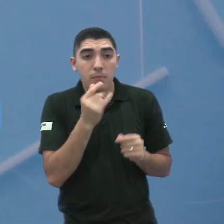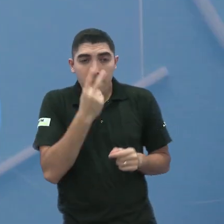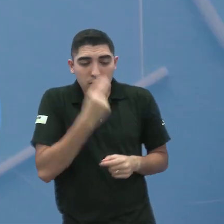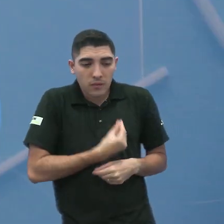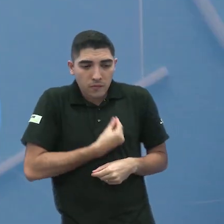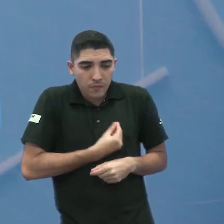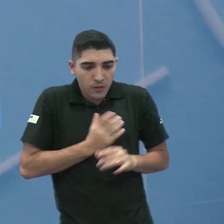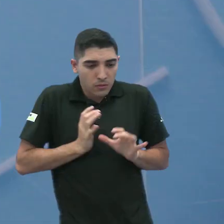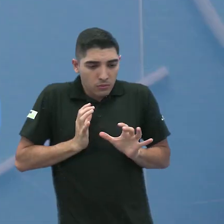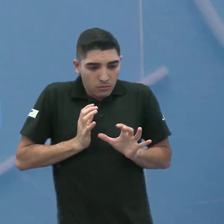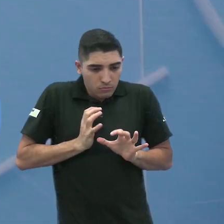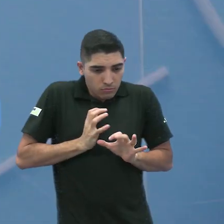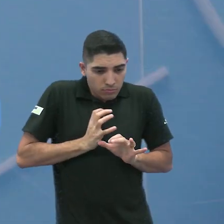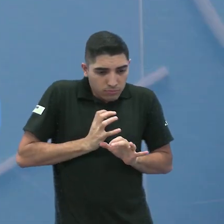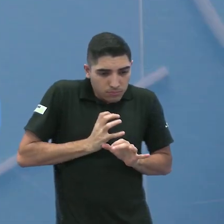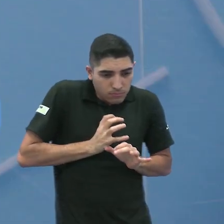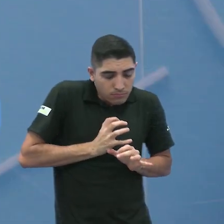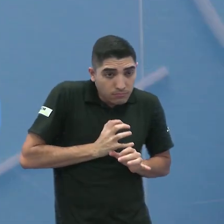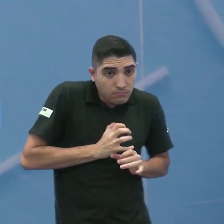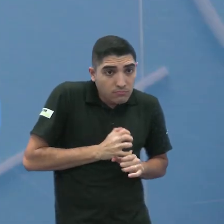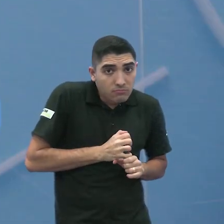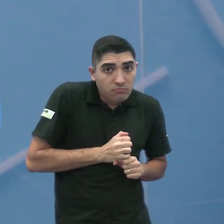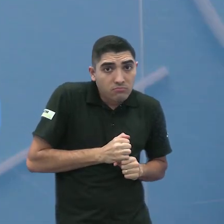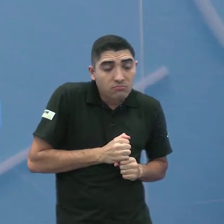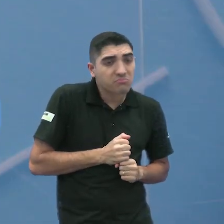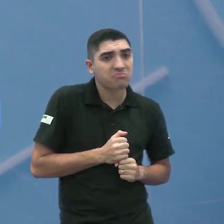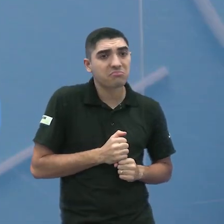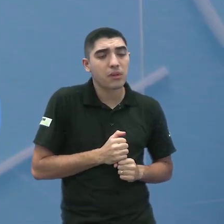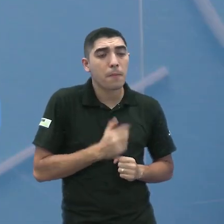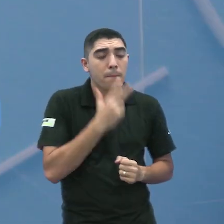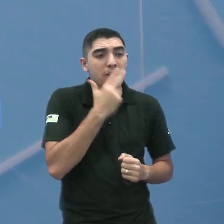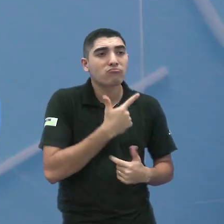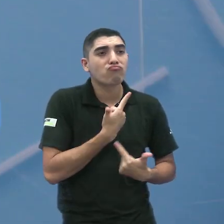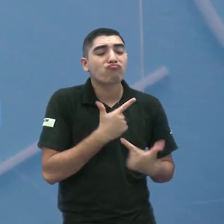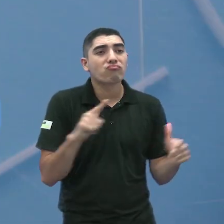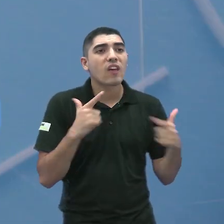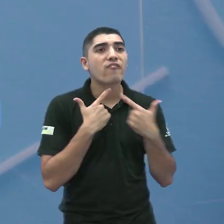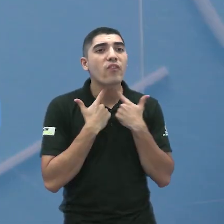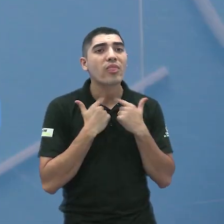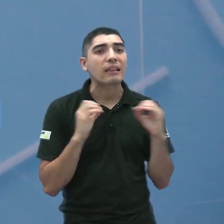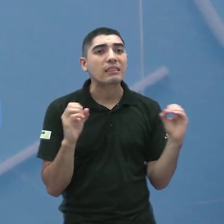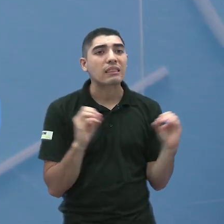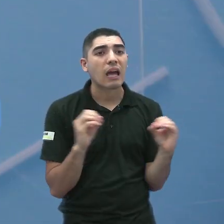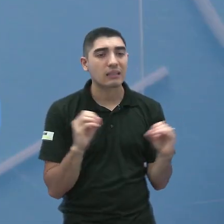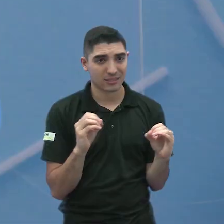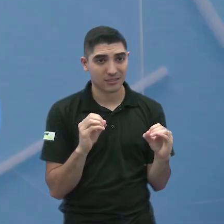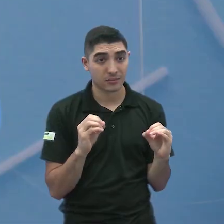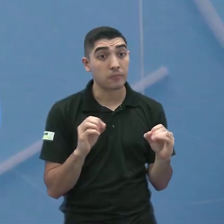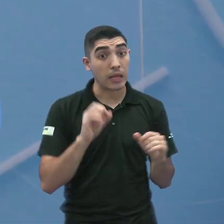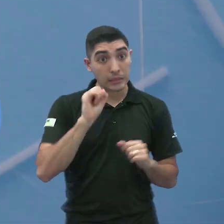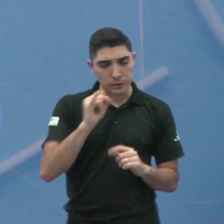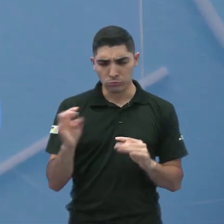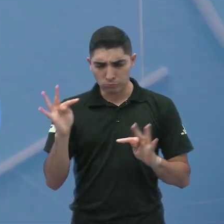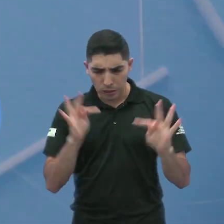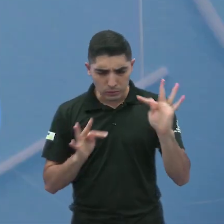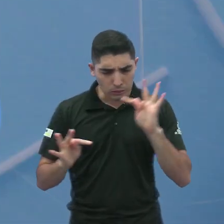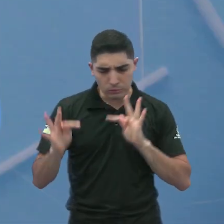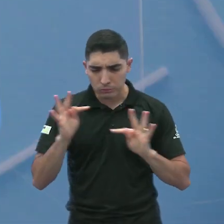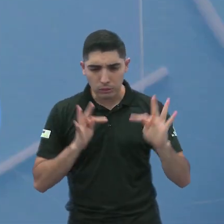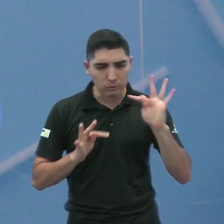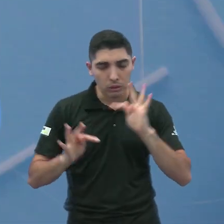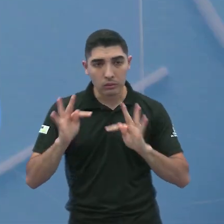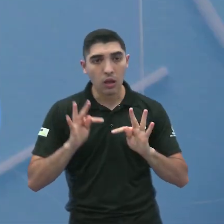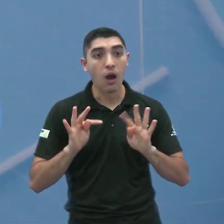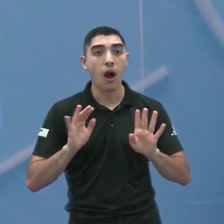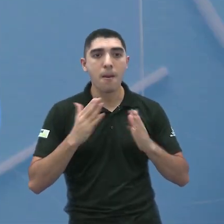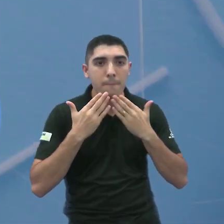fica recuada e não tem mais o mesmo brilho. Isso volta a acontecer com um tratamento regular e